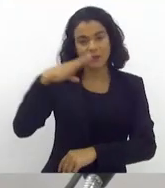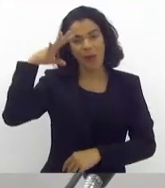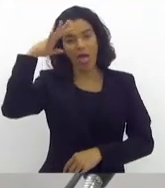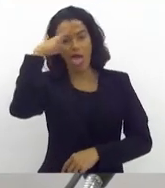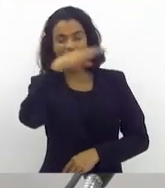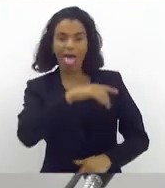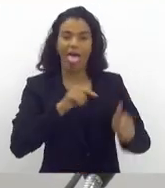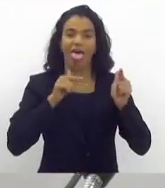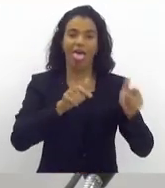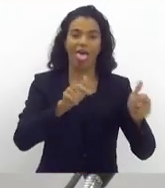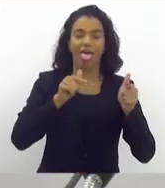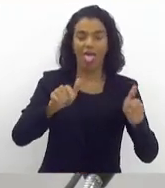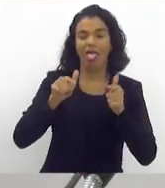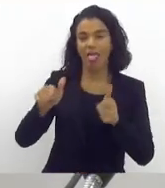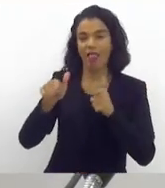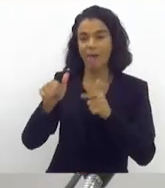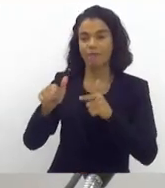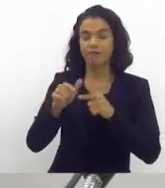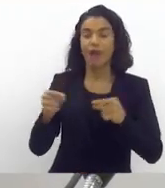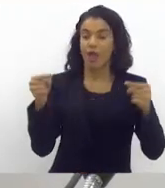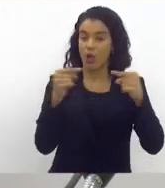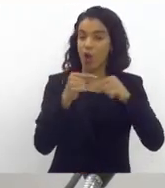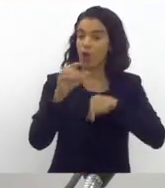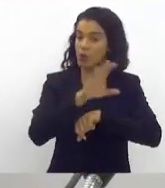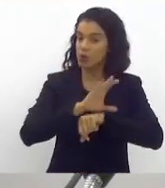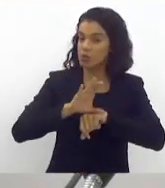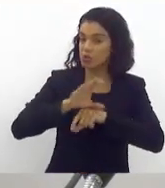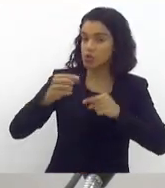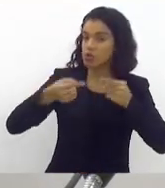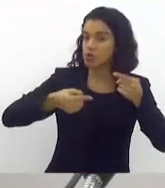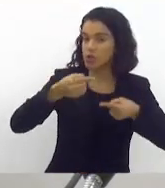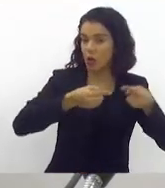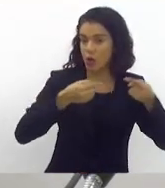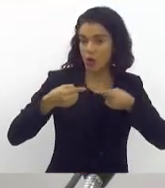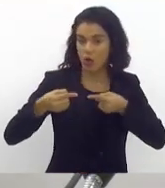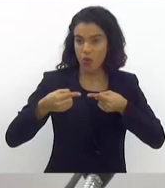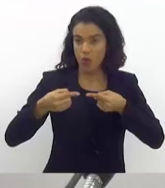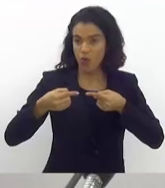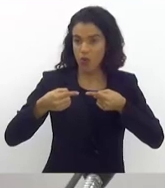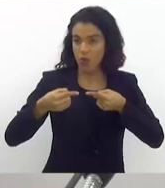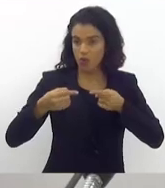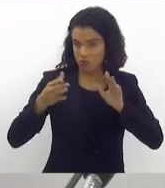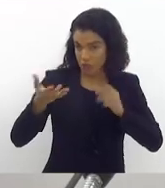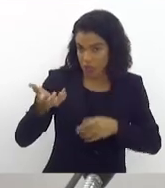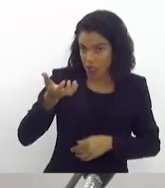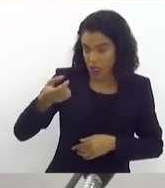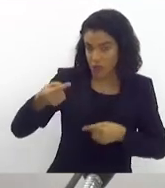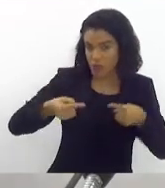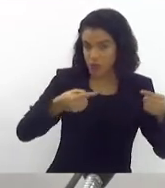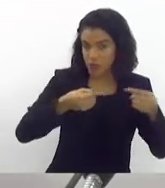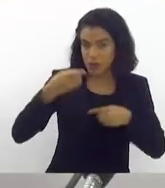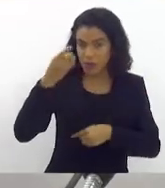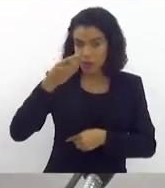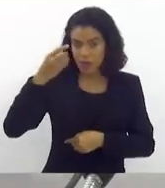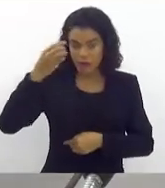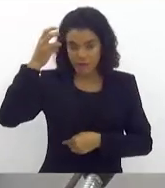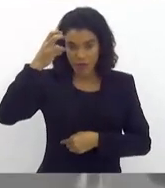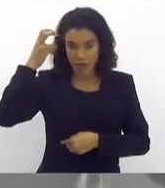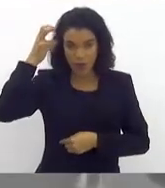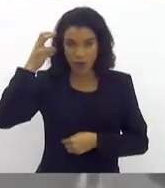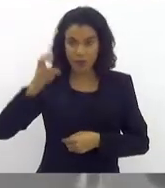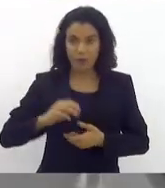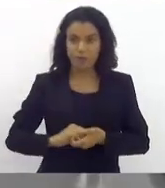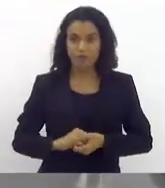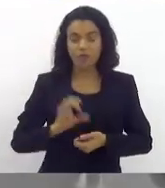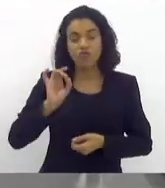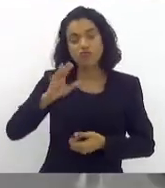parecer do deputado Filipinho Raves é pela constitucionalidade, em discussão. Para discutir, deputada Verônica. Não, muito rapidamente, eu